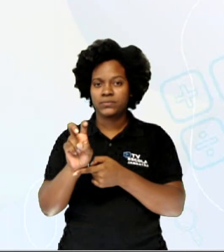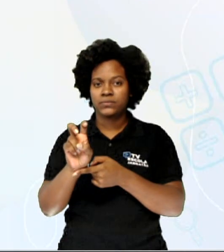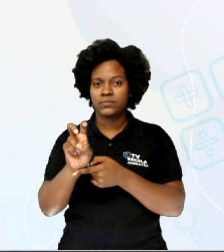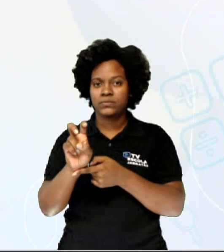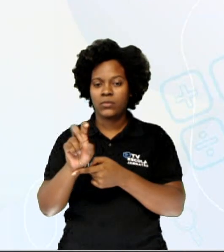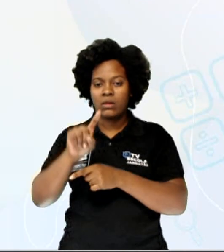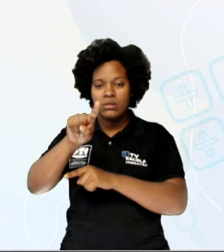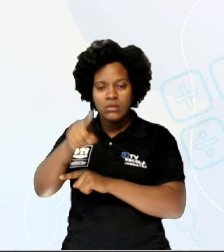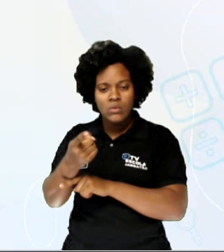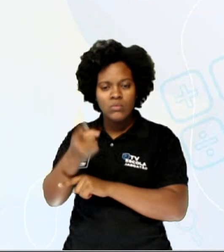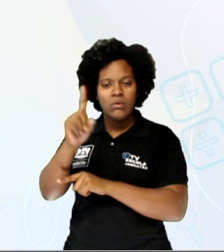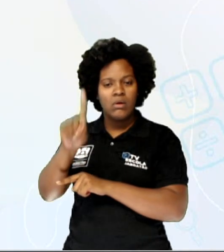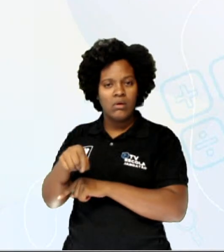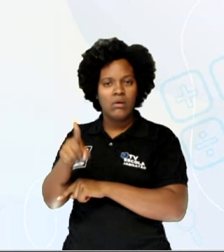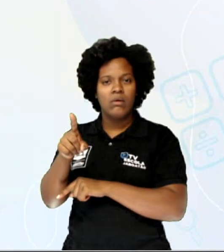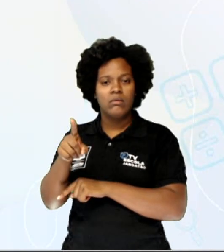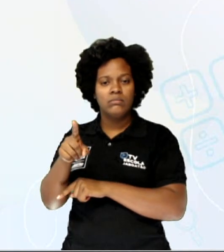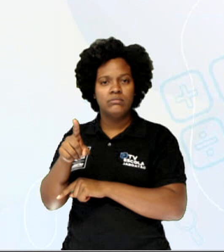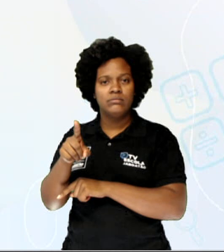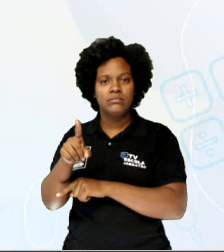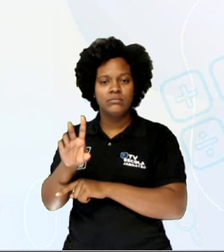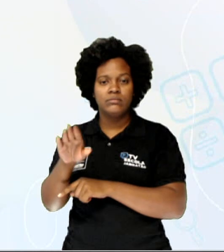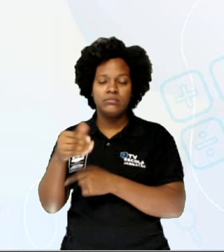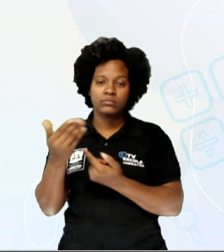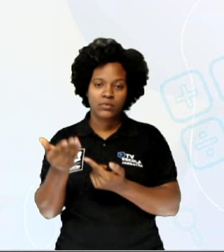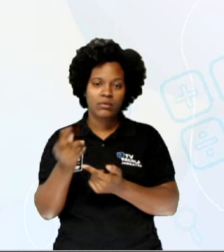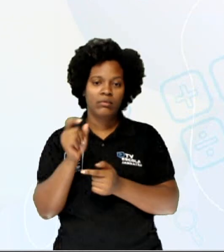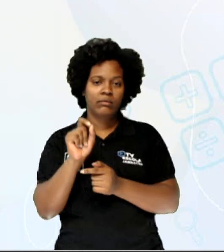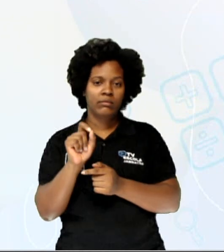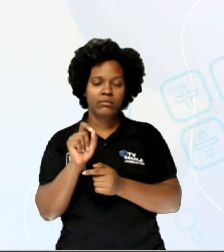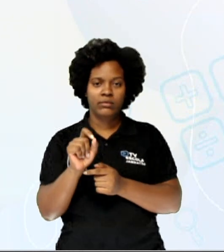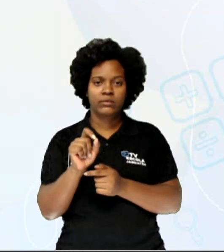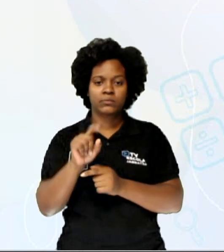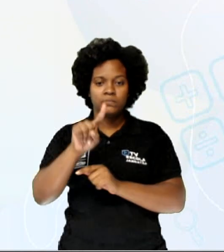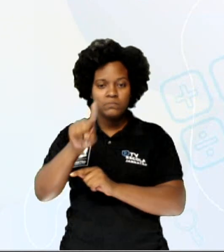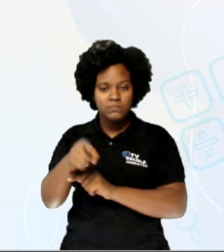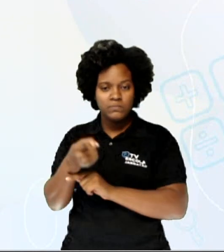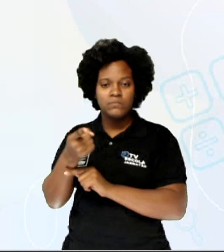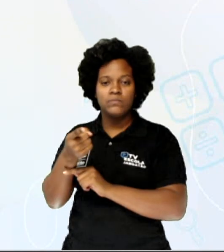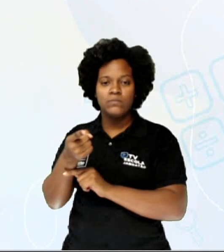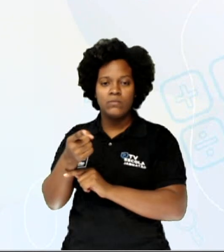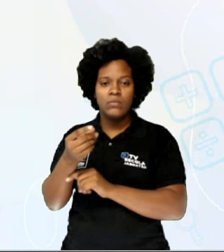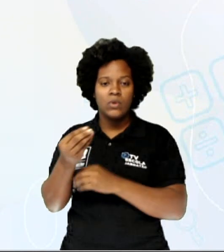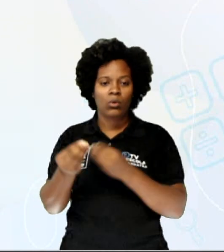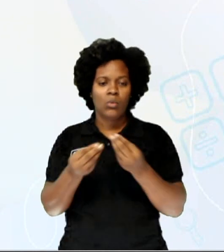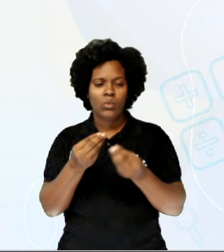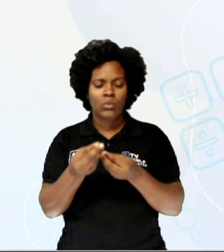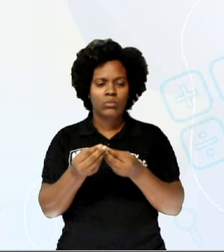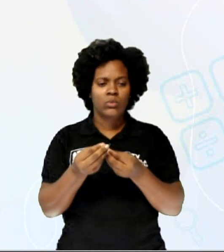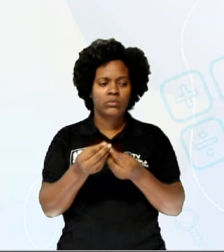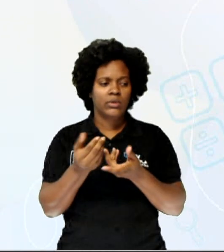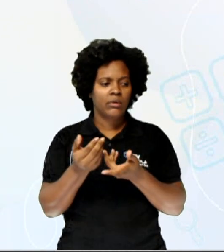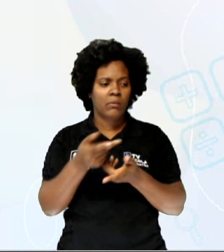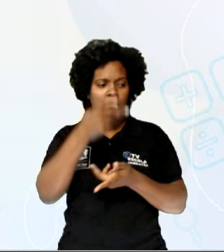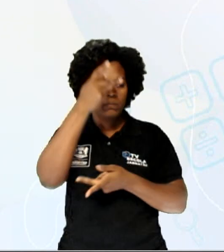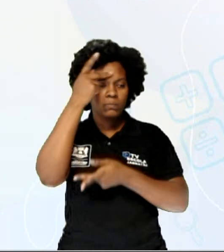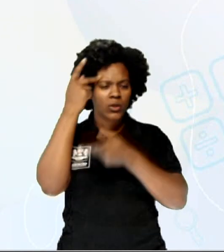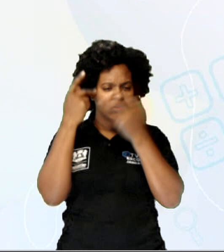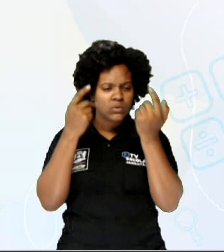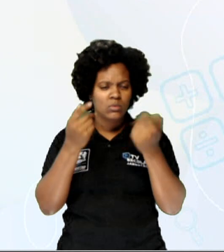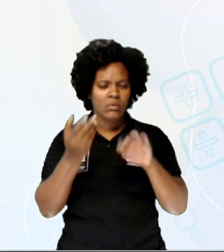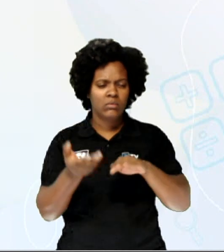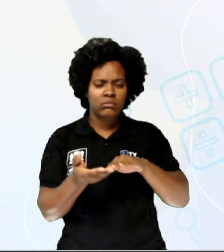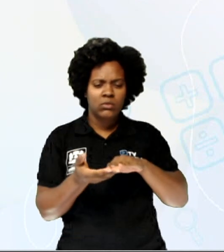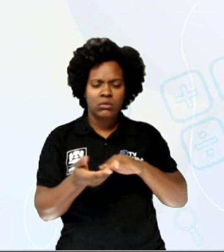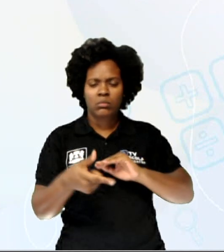A vírgula é em, né? É que, vírgula, como os aldeões russos da Idade Média,